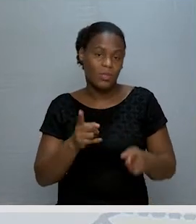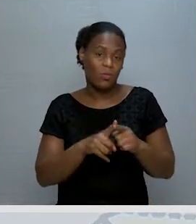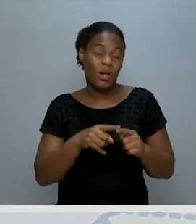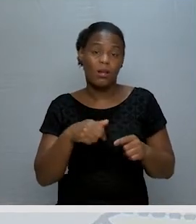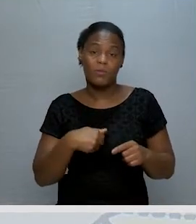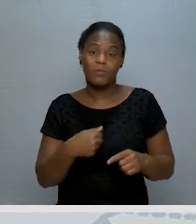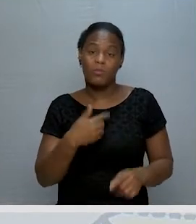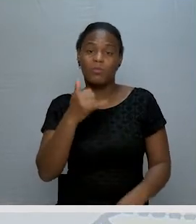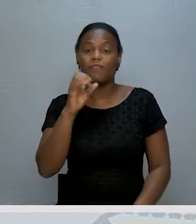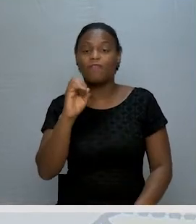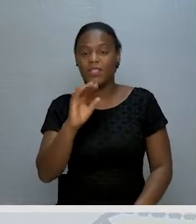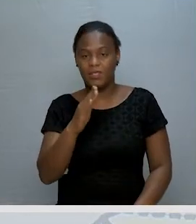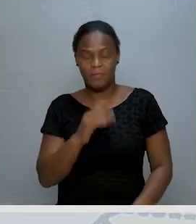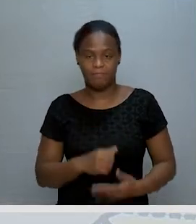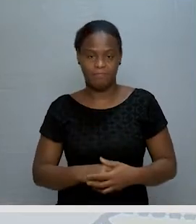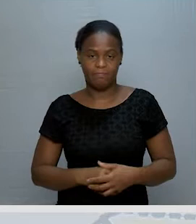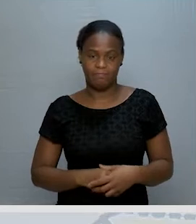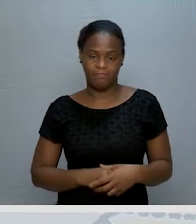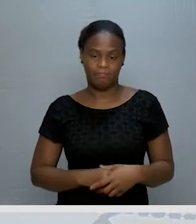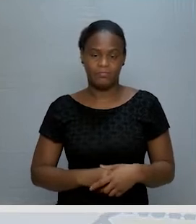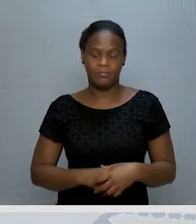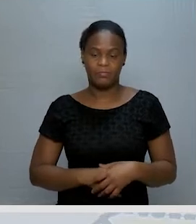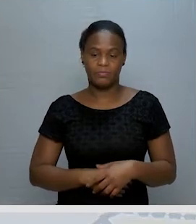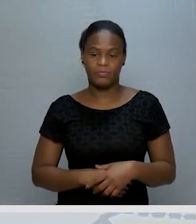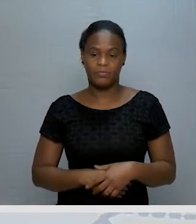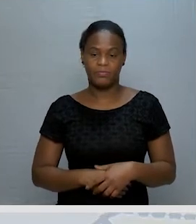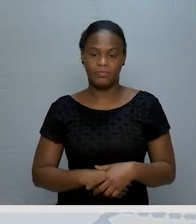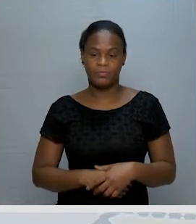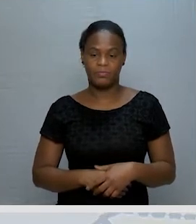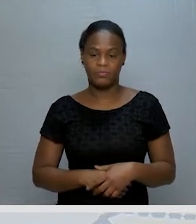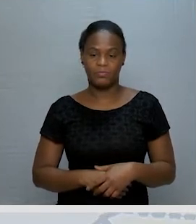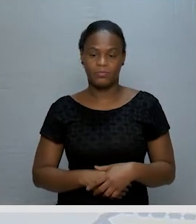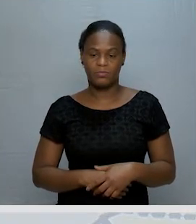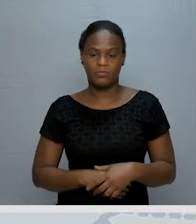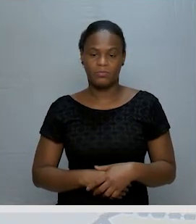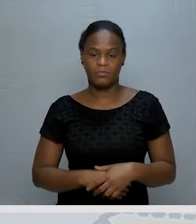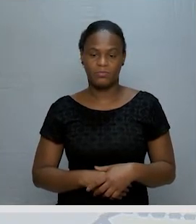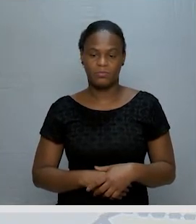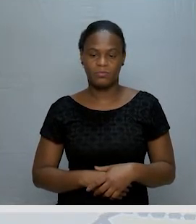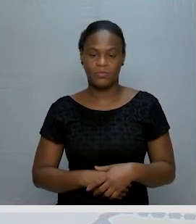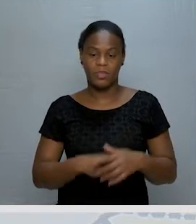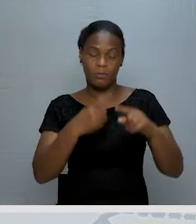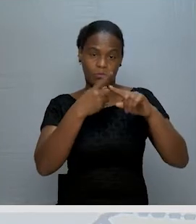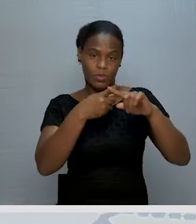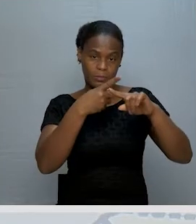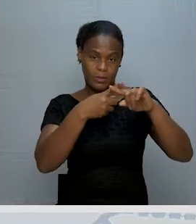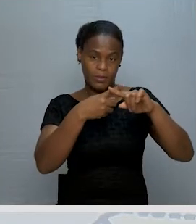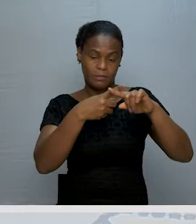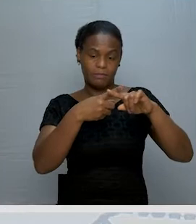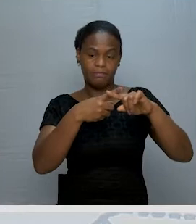e 20 é o próprio 20, correto? Então fica, vamos multiplicar